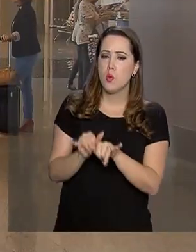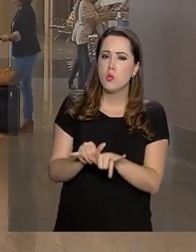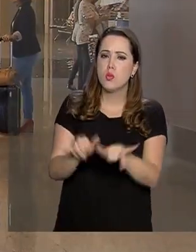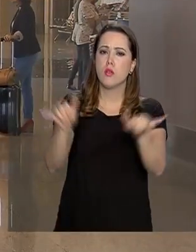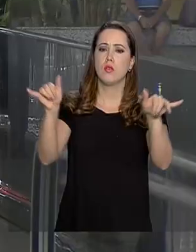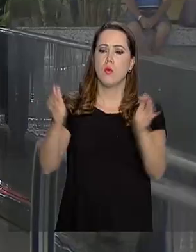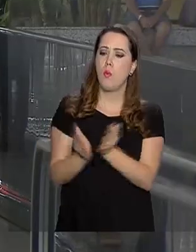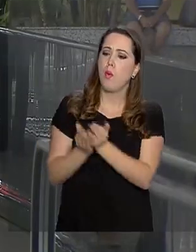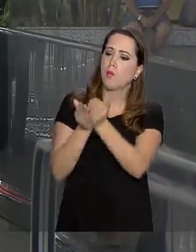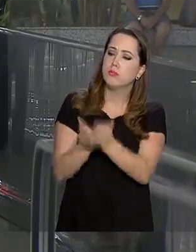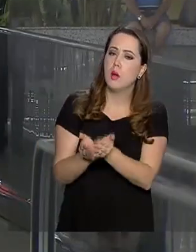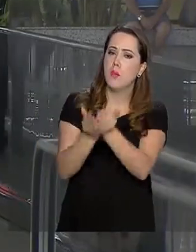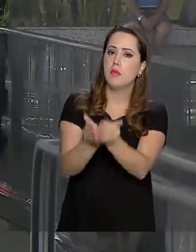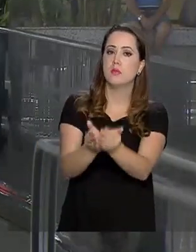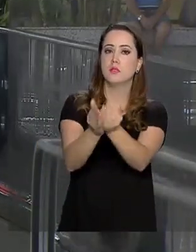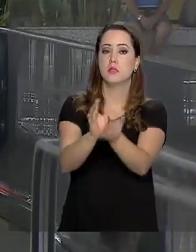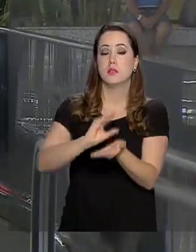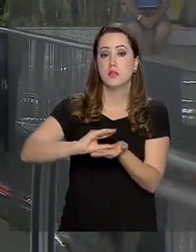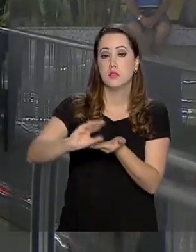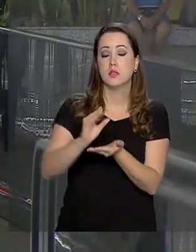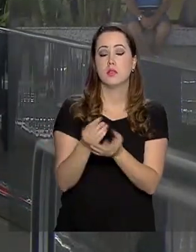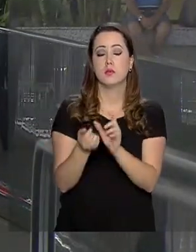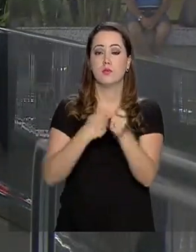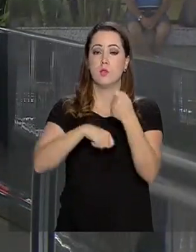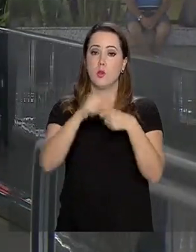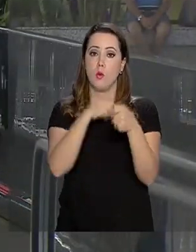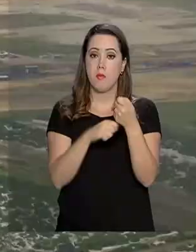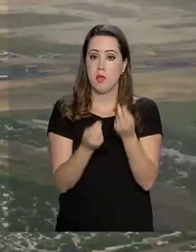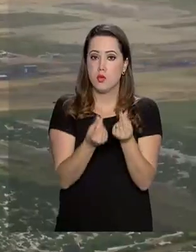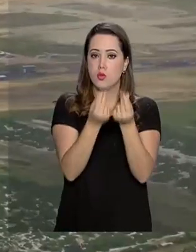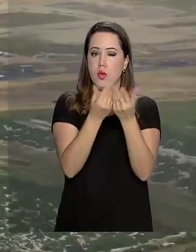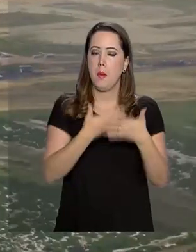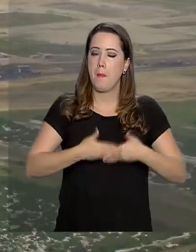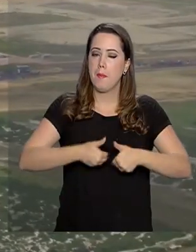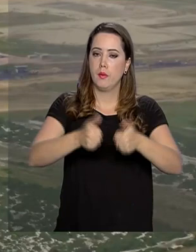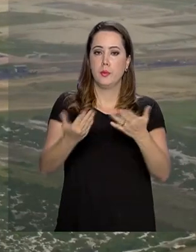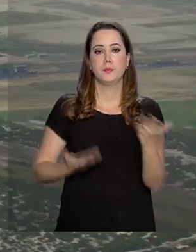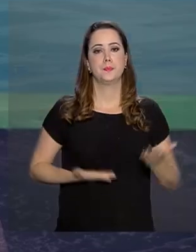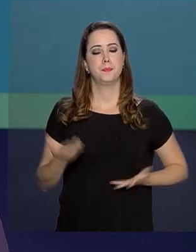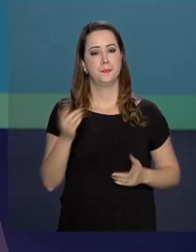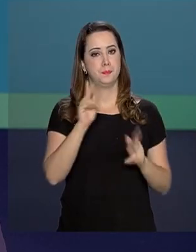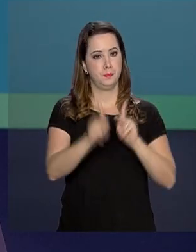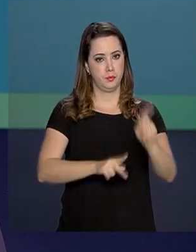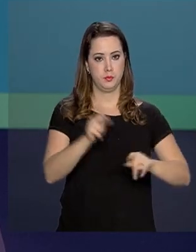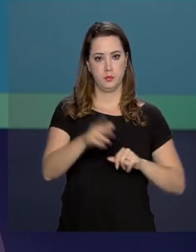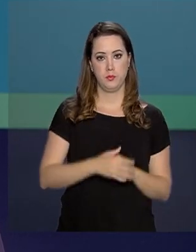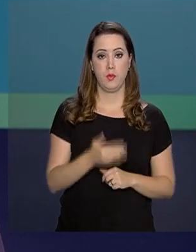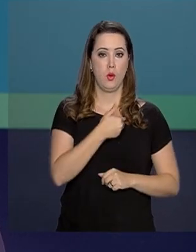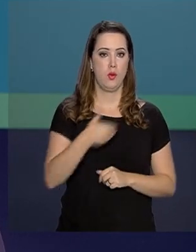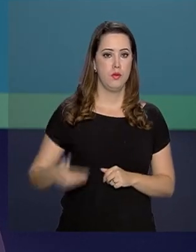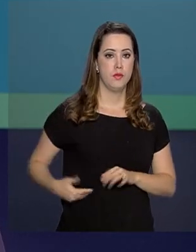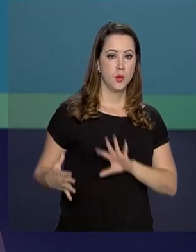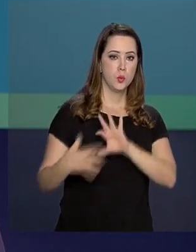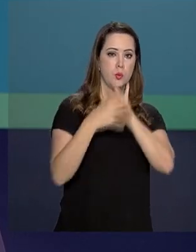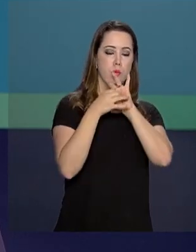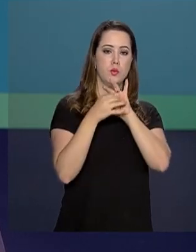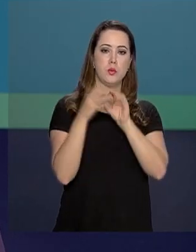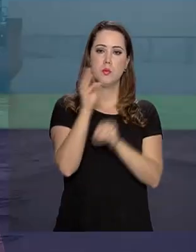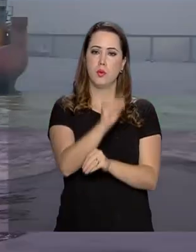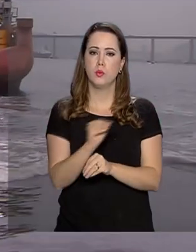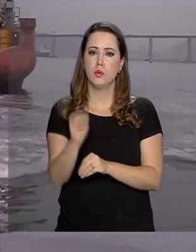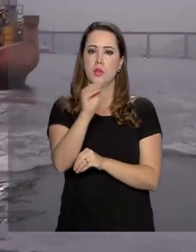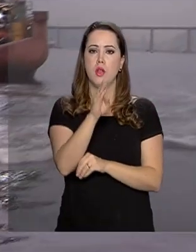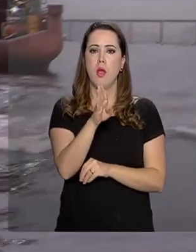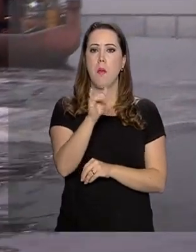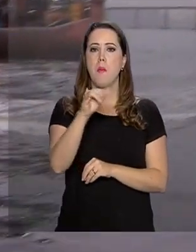portos injeta dinheiro na economia e melhora a prestação de serviços à população governos se unem para recuperar a